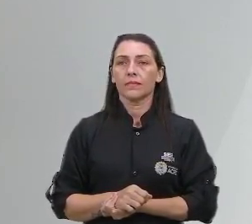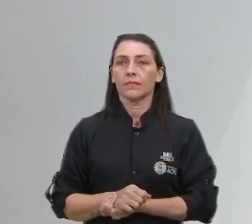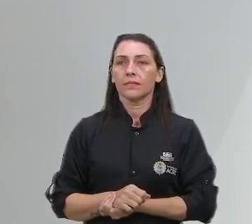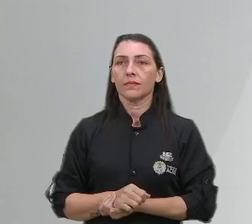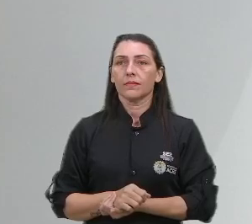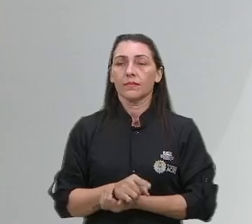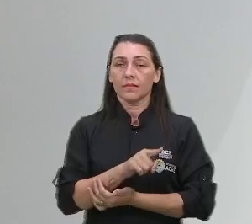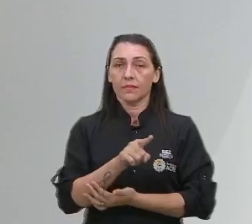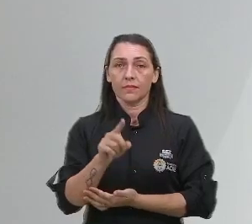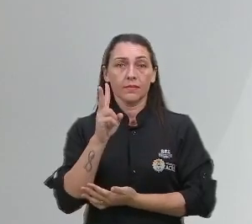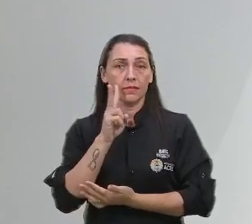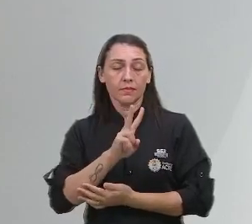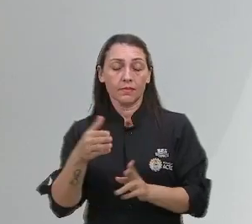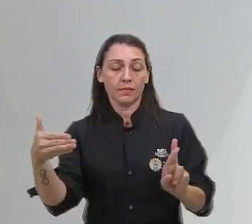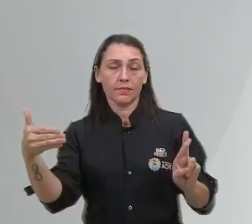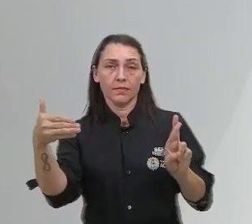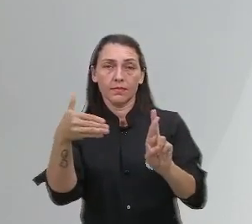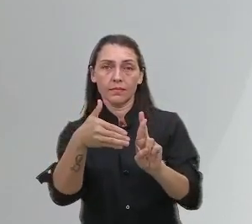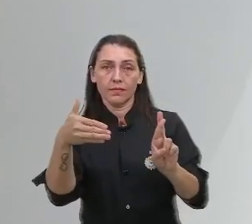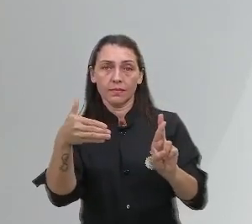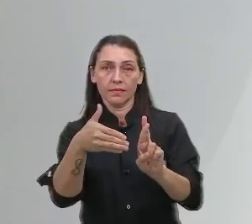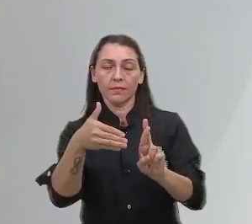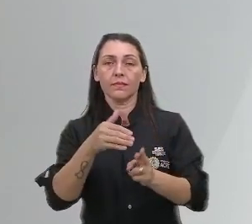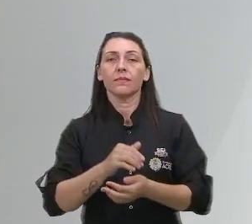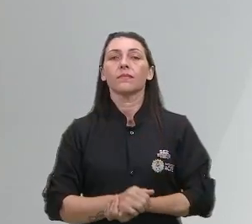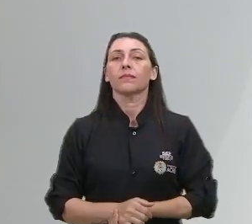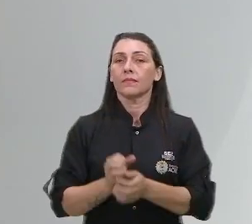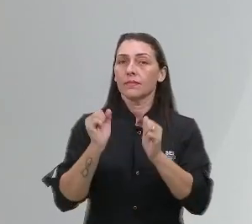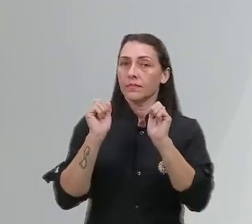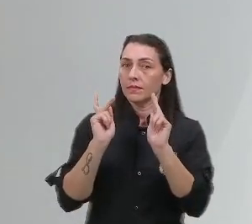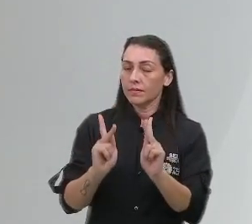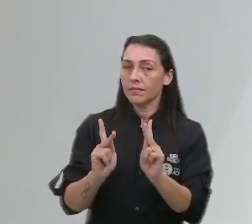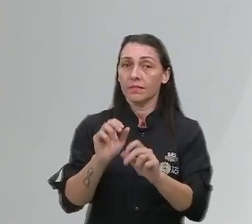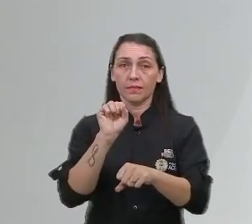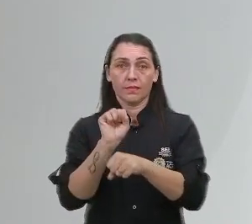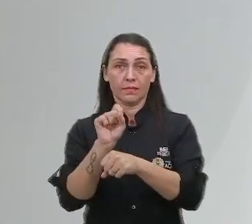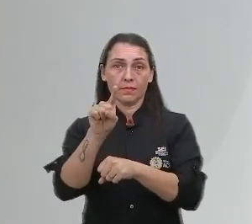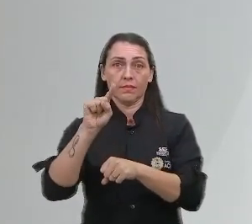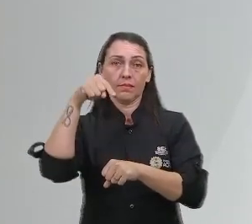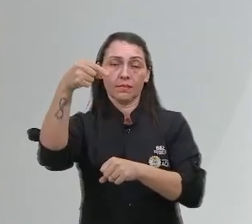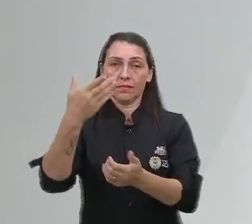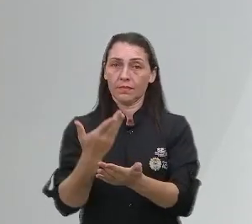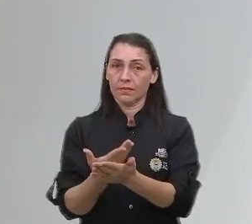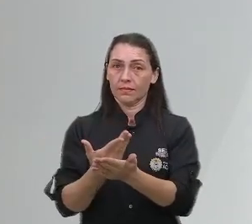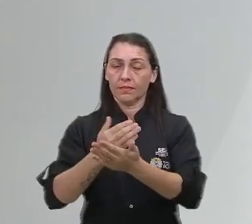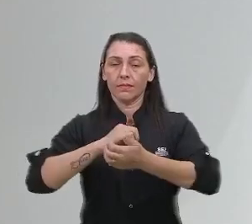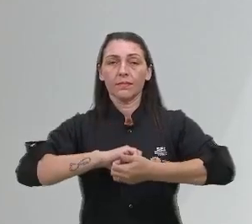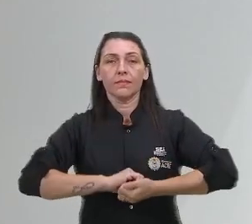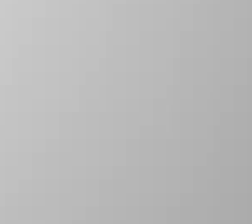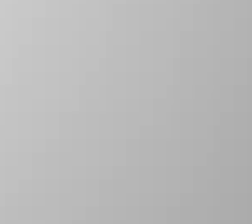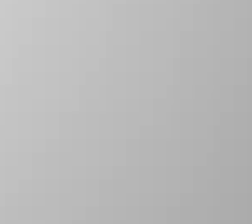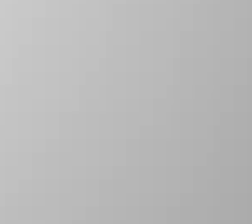aqui vocês vão ver as nossas referências, ok? E eu espero vocês na próxima aula.